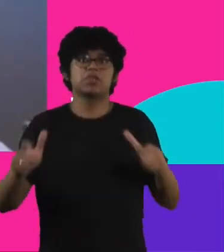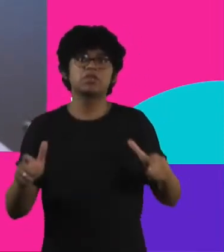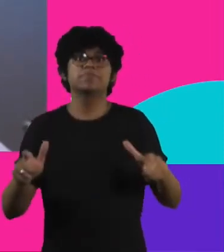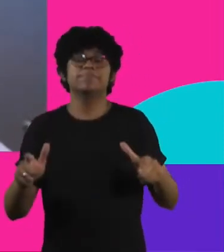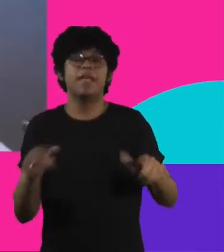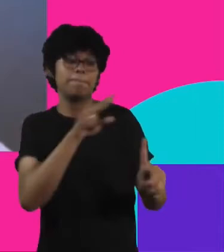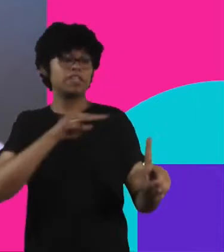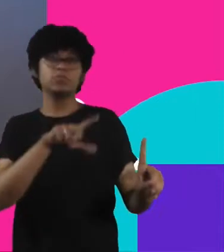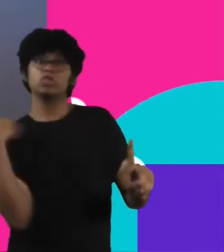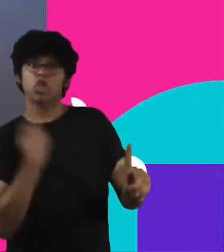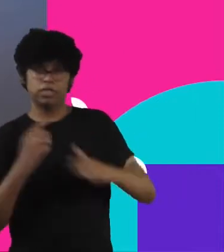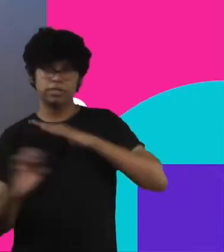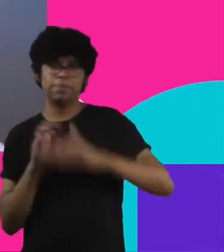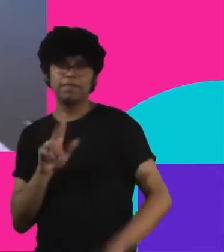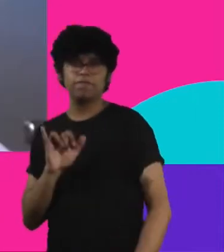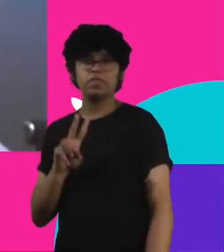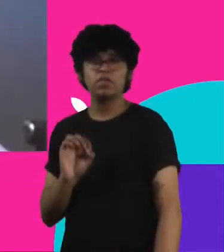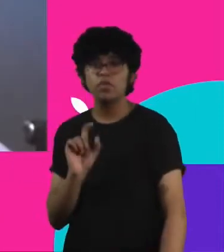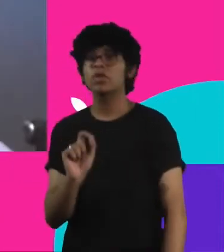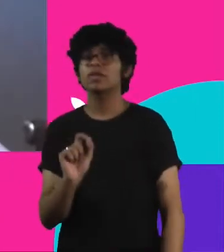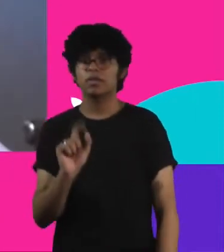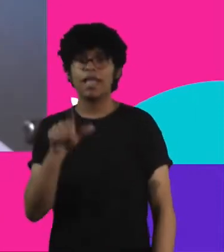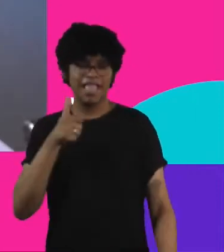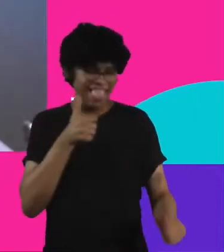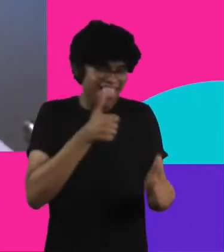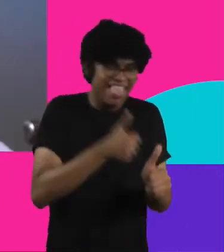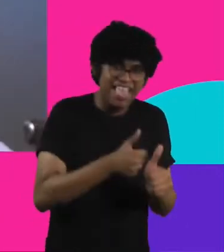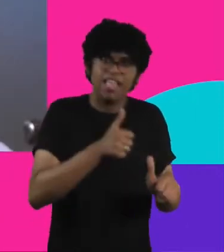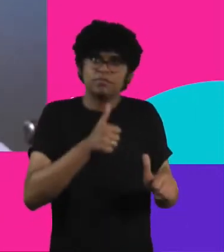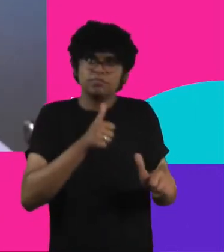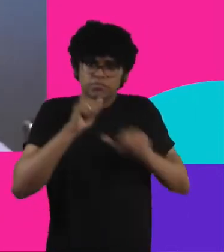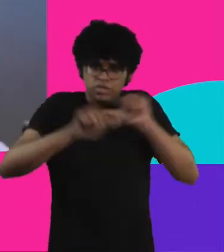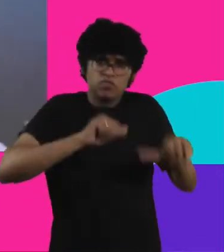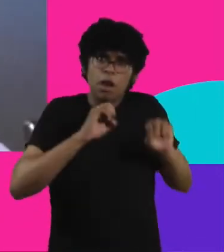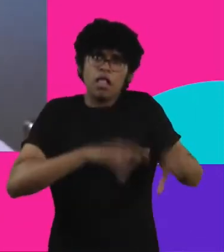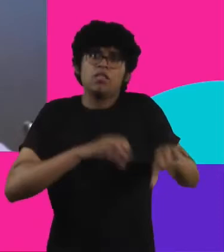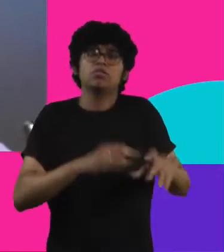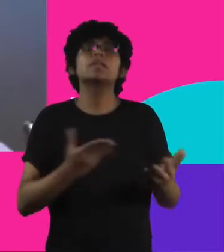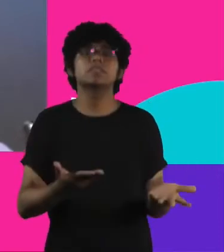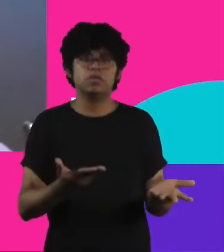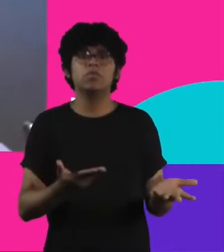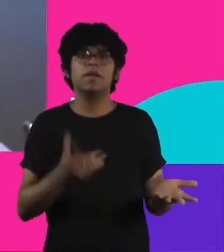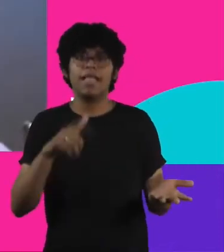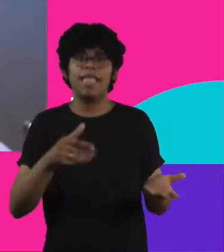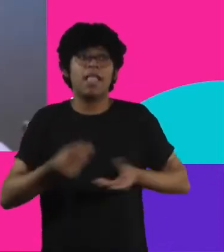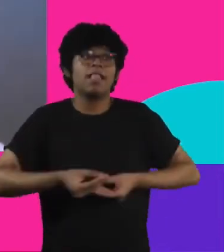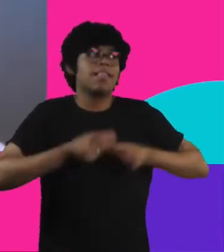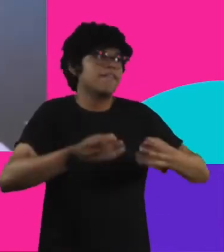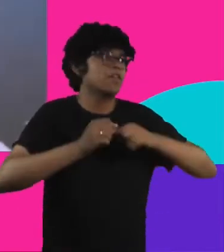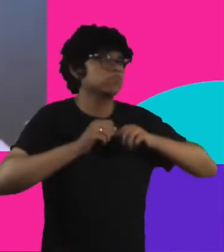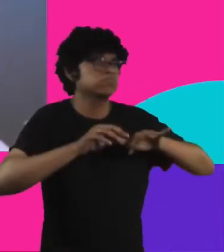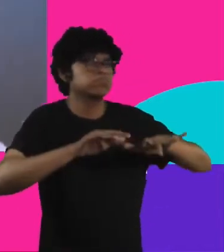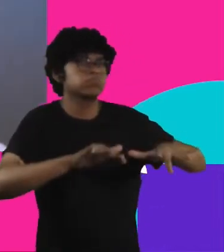nosso propósito, digitalizando para aproximar, educando para transformar, o que a gente se propõe é levar esse conhecimento para dentro da